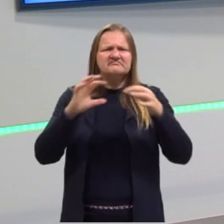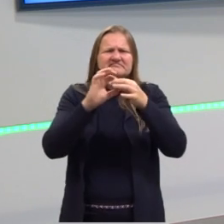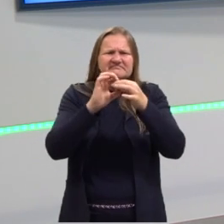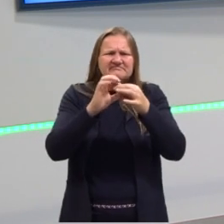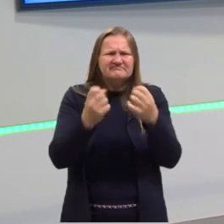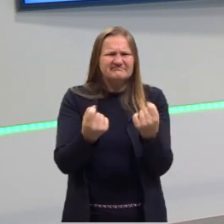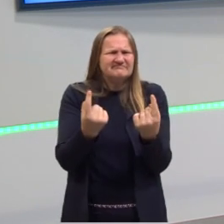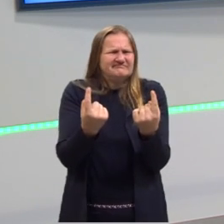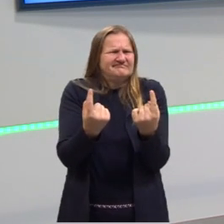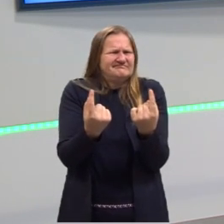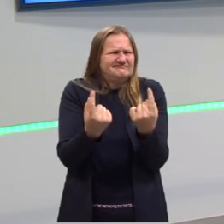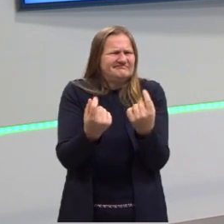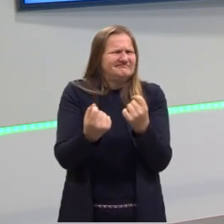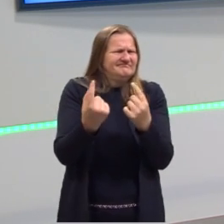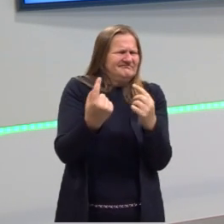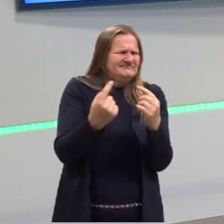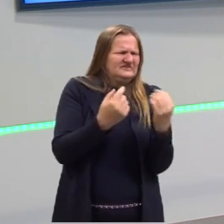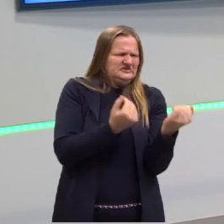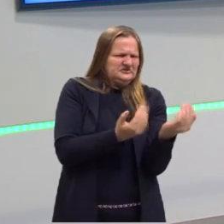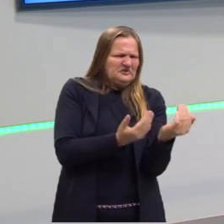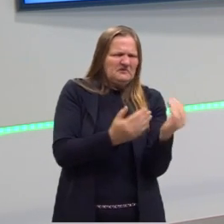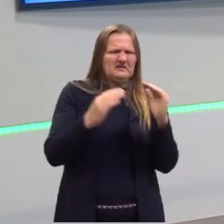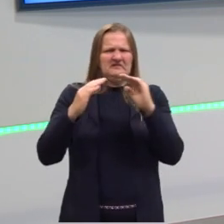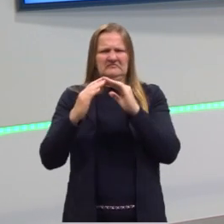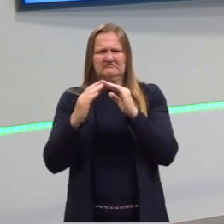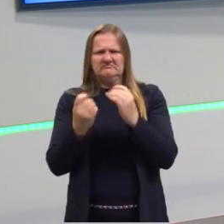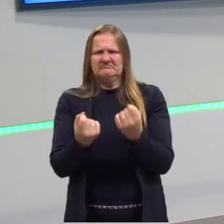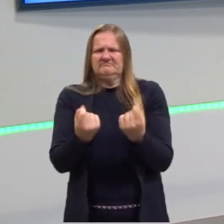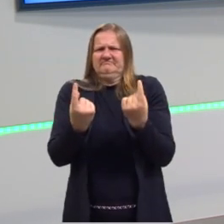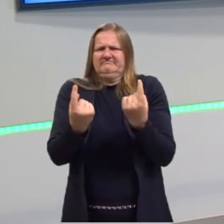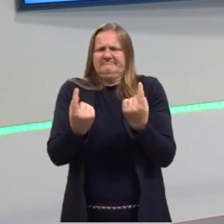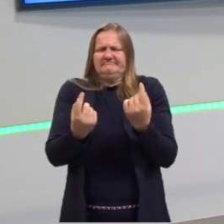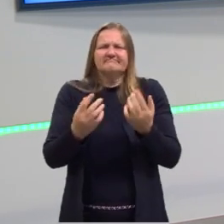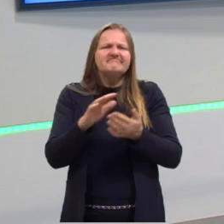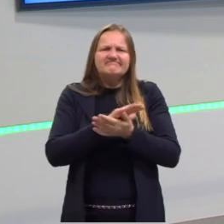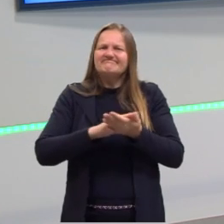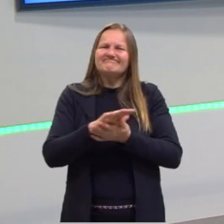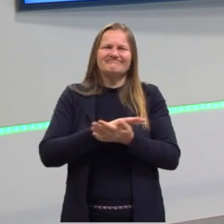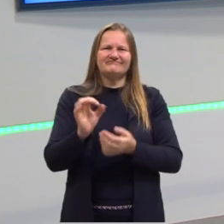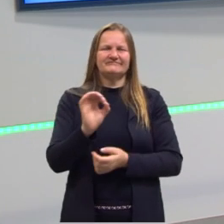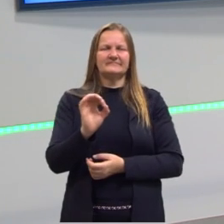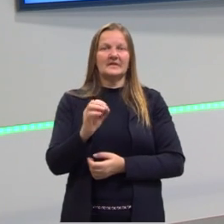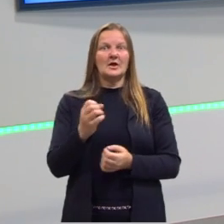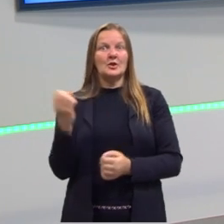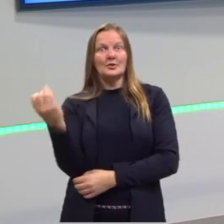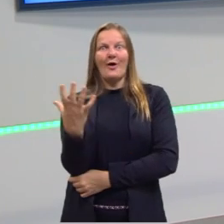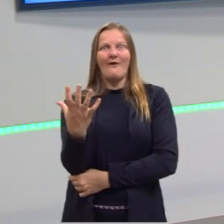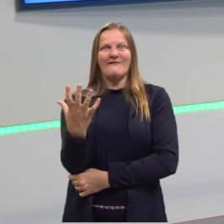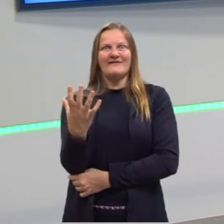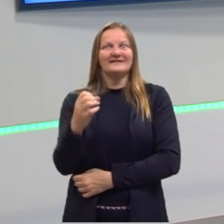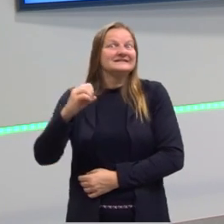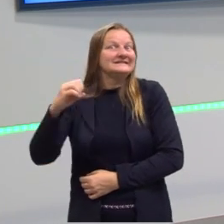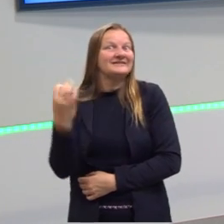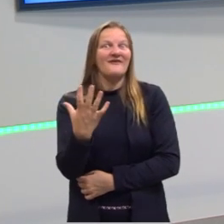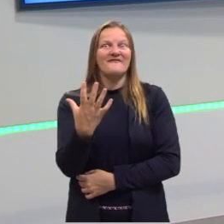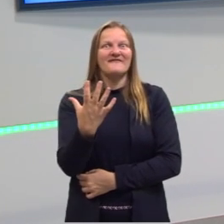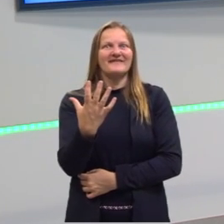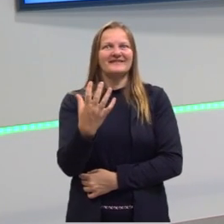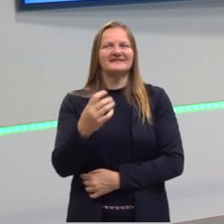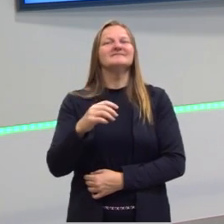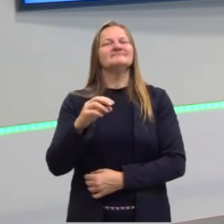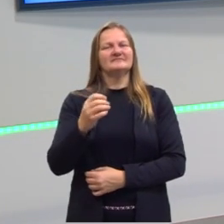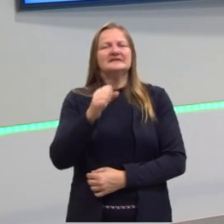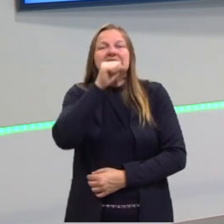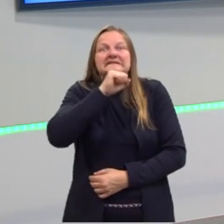associar a palavra casa não eu poderia até dizer nova porque eu digo que a casa é